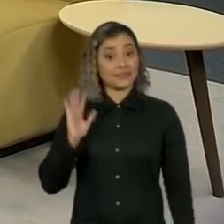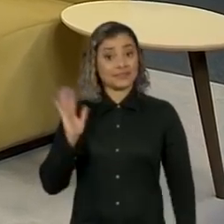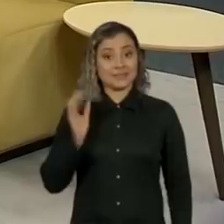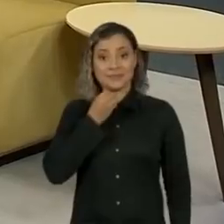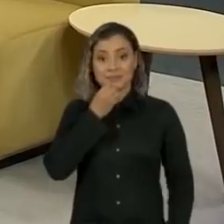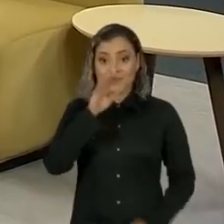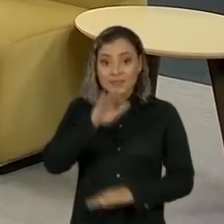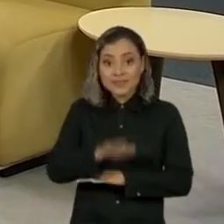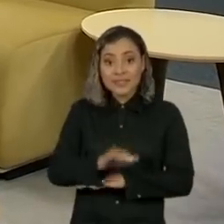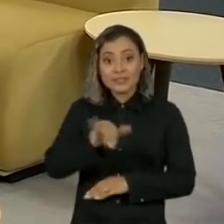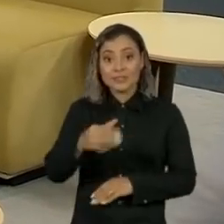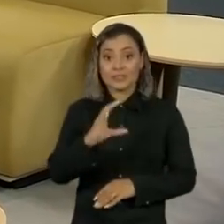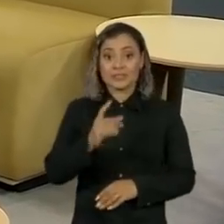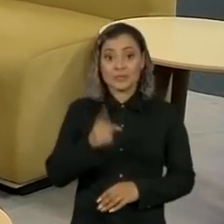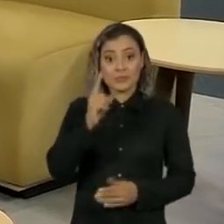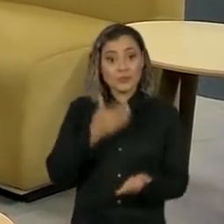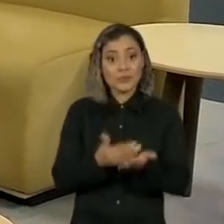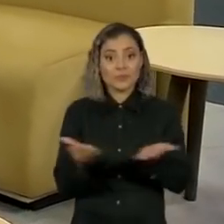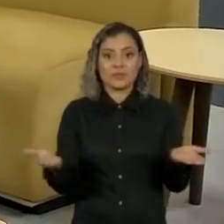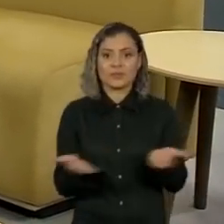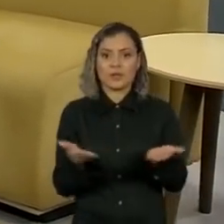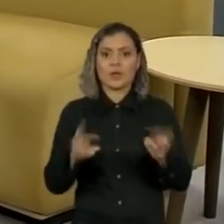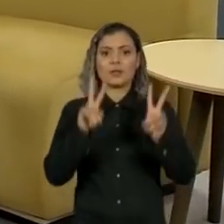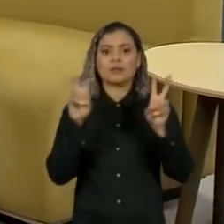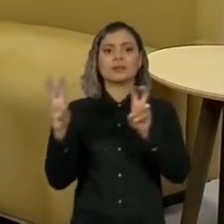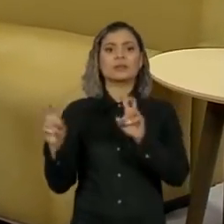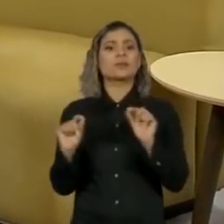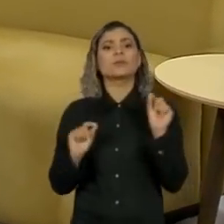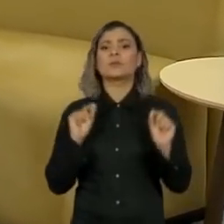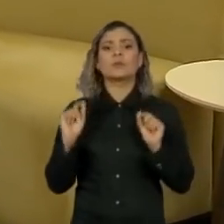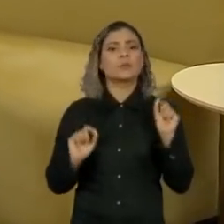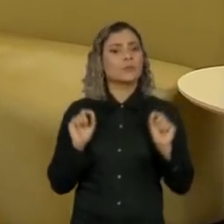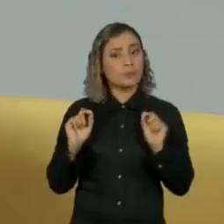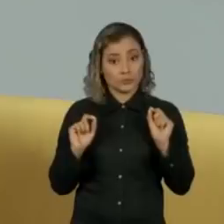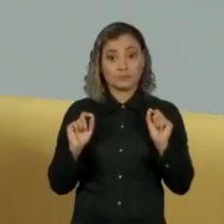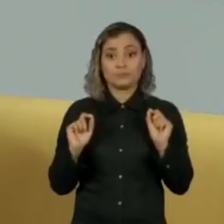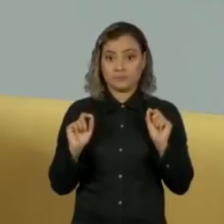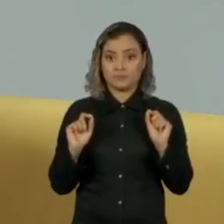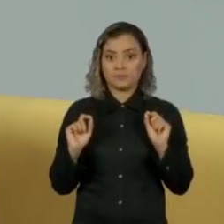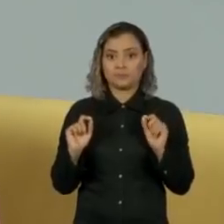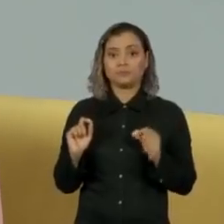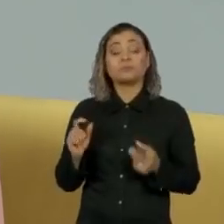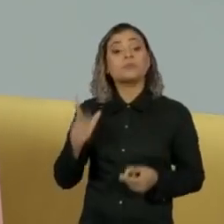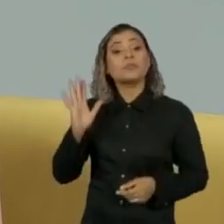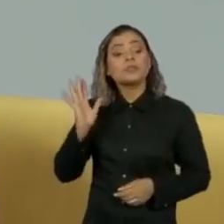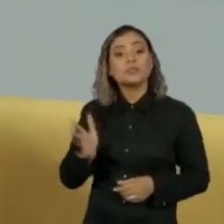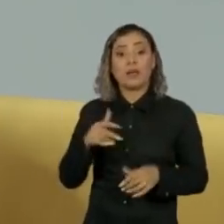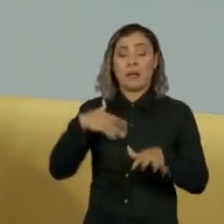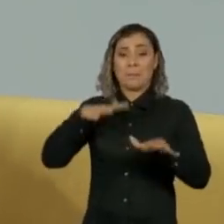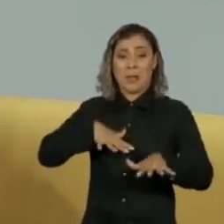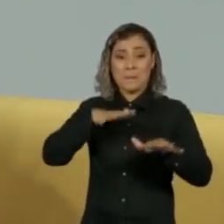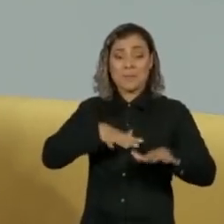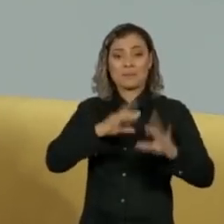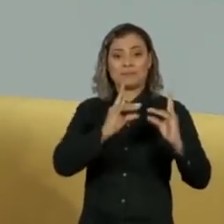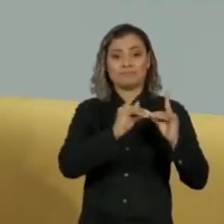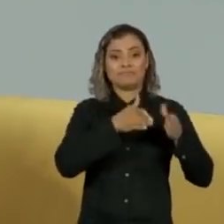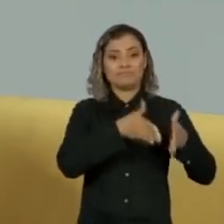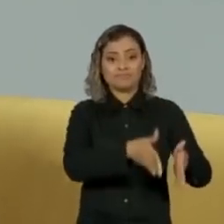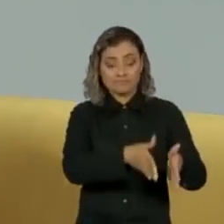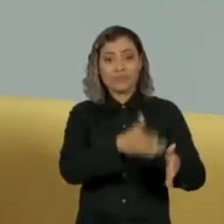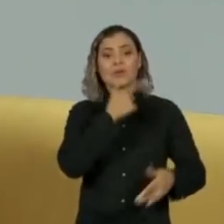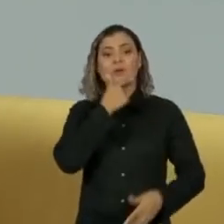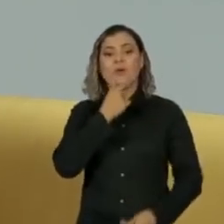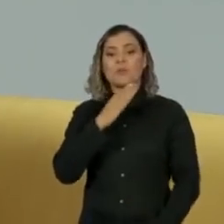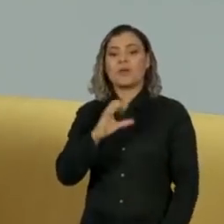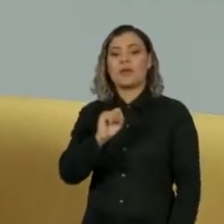Olá, boa tarde. O JC1 começa agora com os seguintes destaques. Tumulto durante enterro do general Qassem